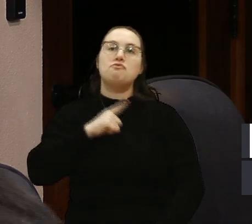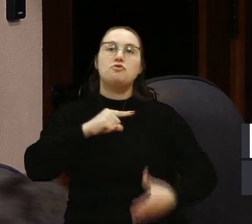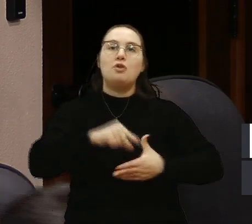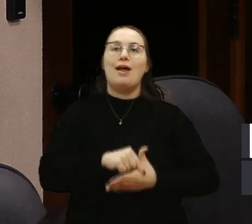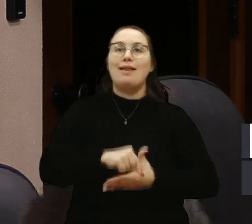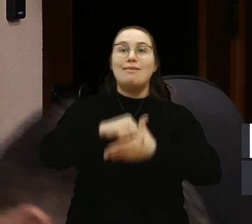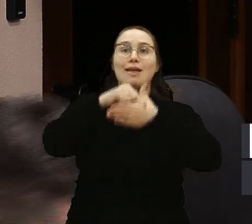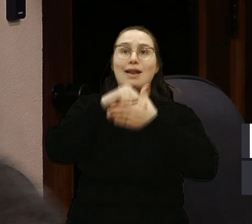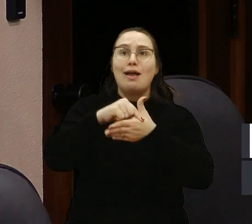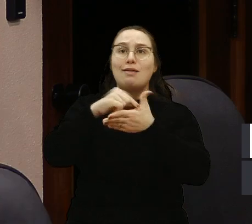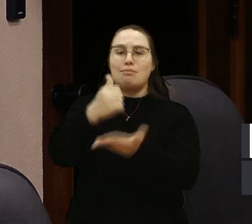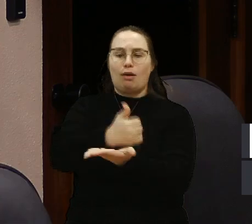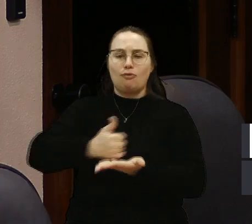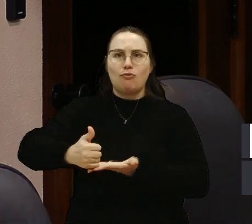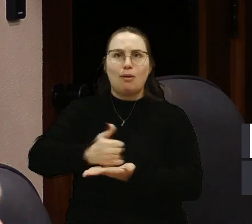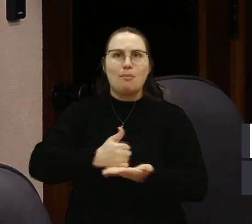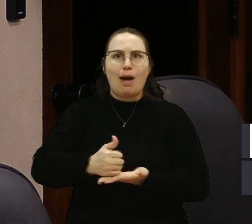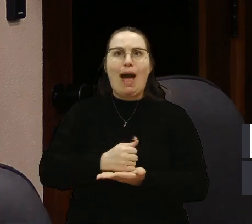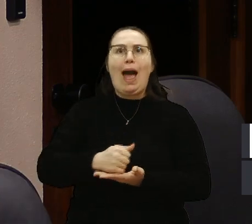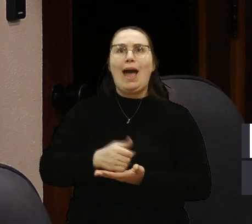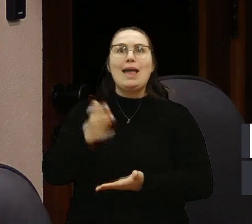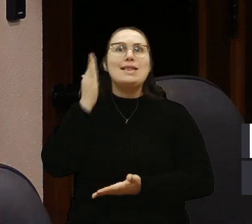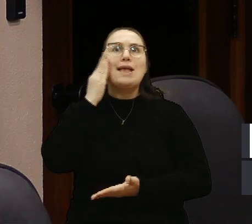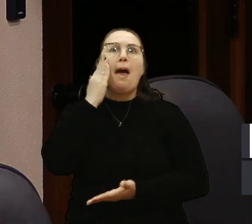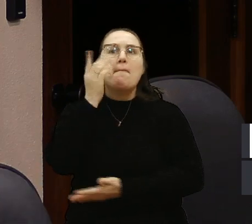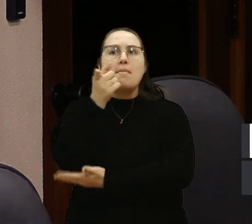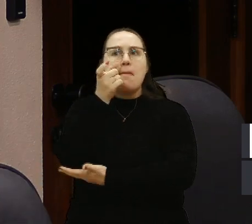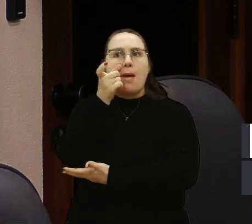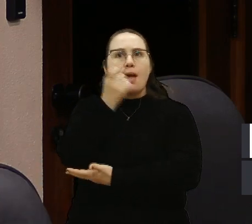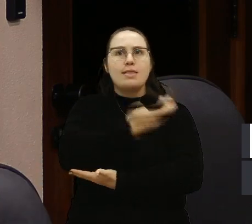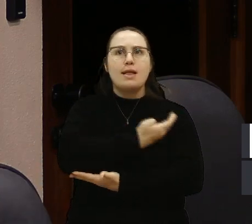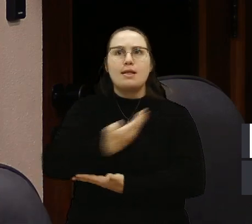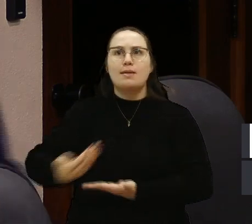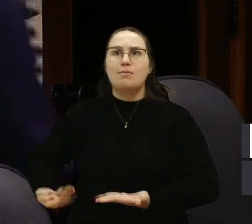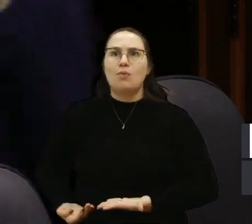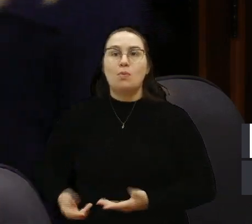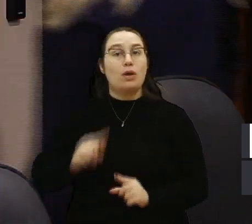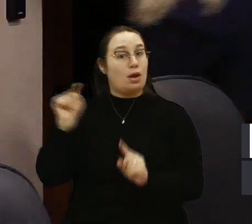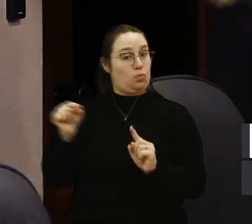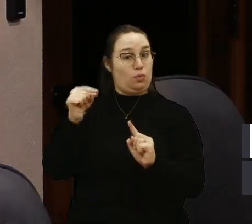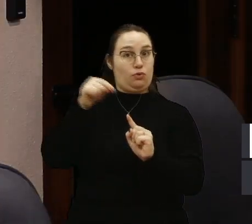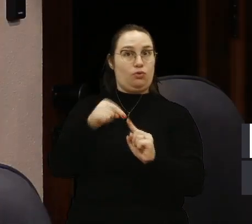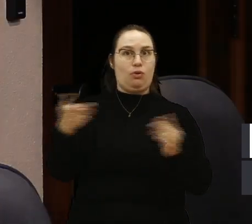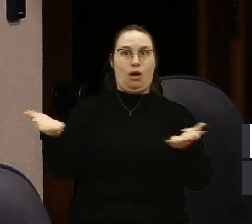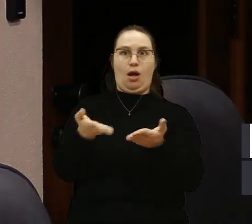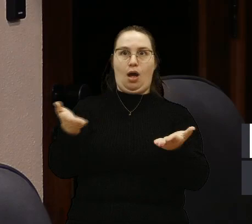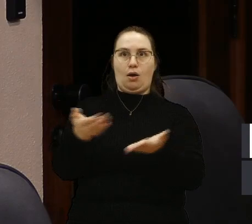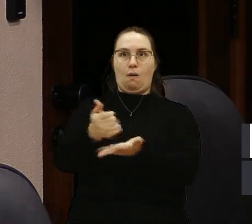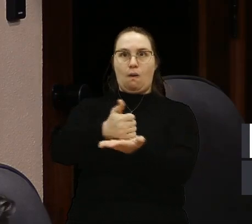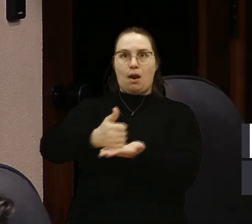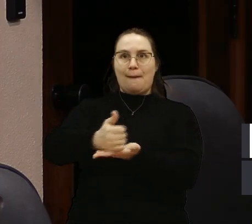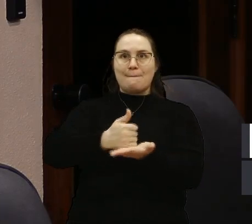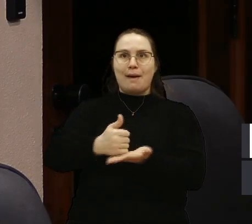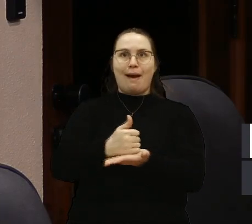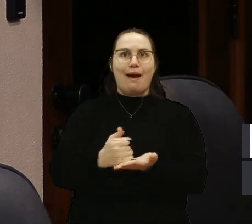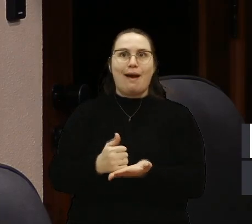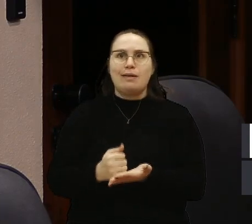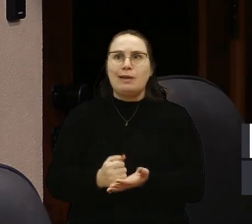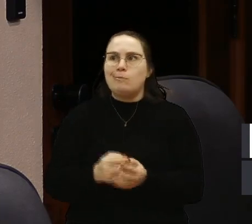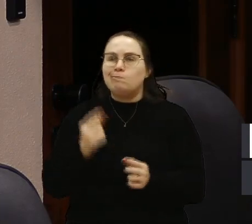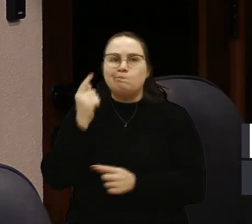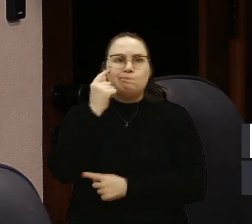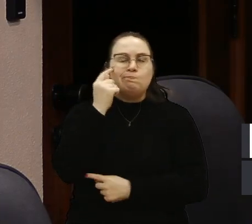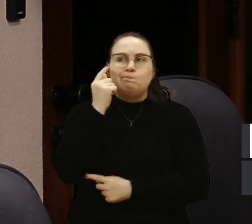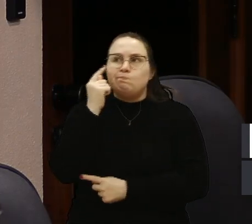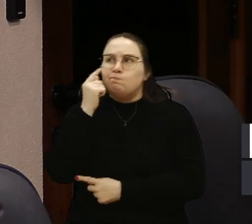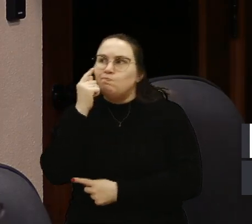base e que se pensava no interesse público, ou era esse o objetivo. Agora a base está queimando os neurônios